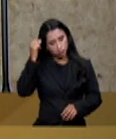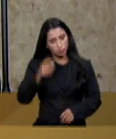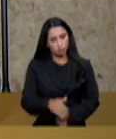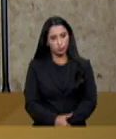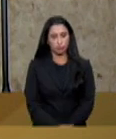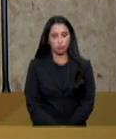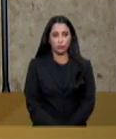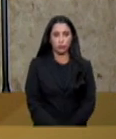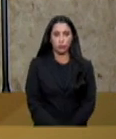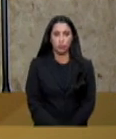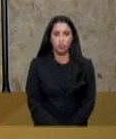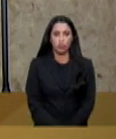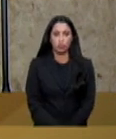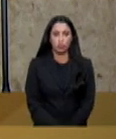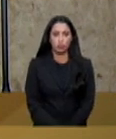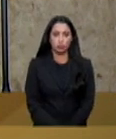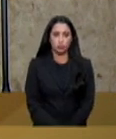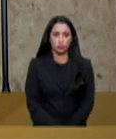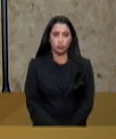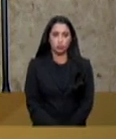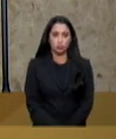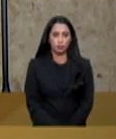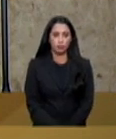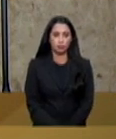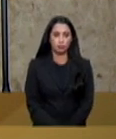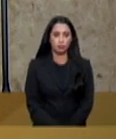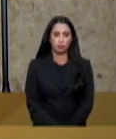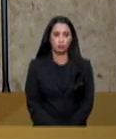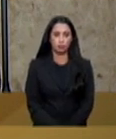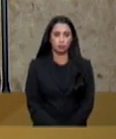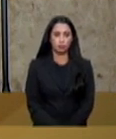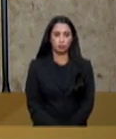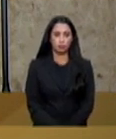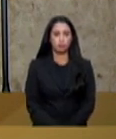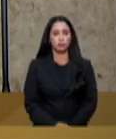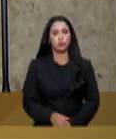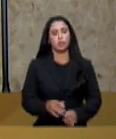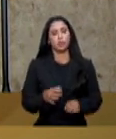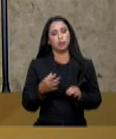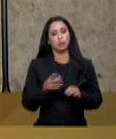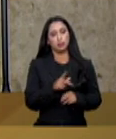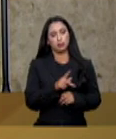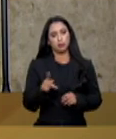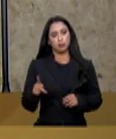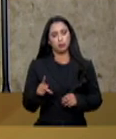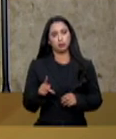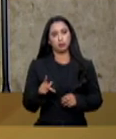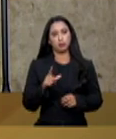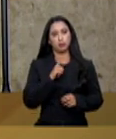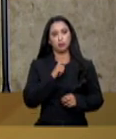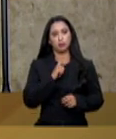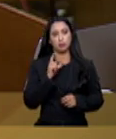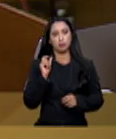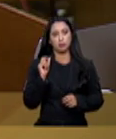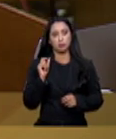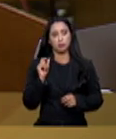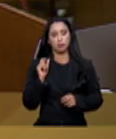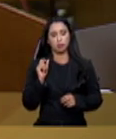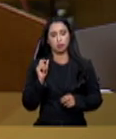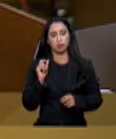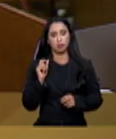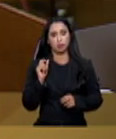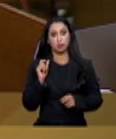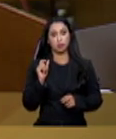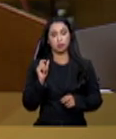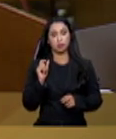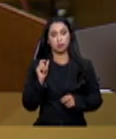Barroso. Presidente, pretendo ser bastante breve, tal como os demais, também eu entendo que não